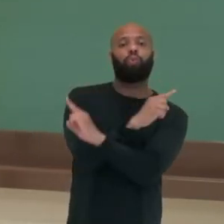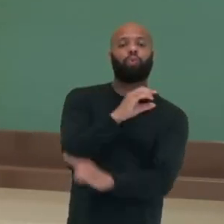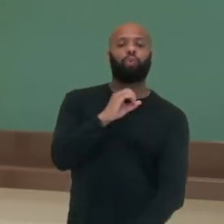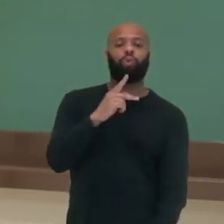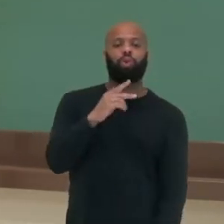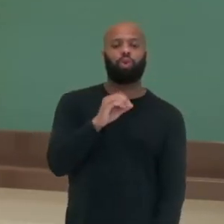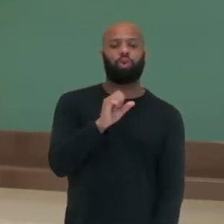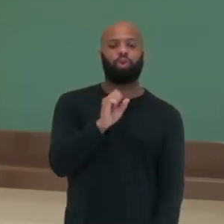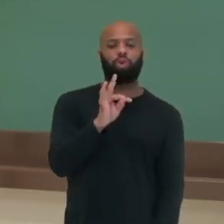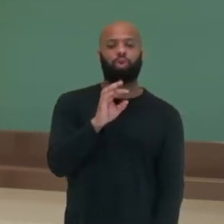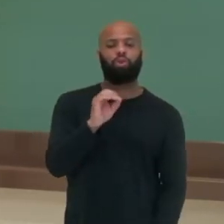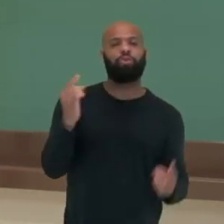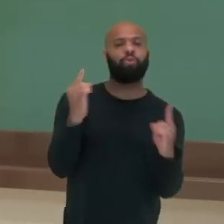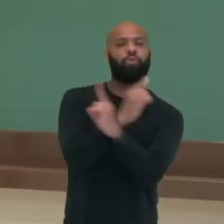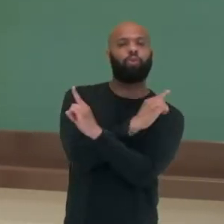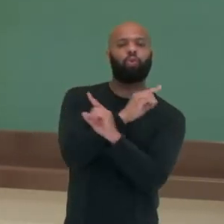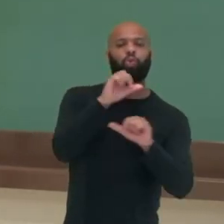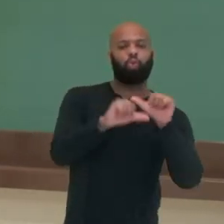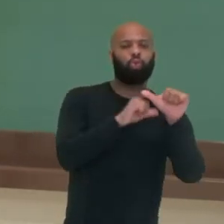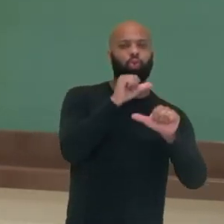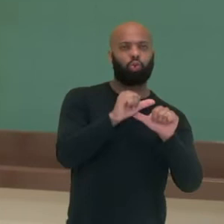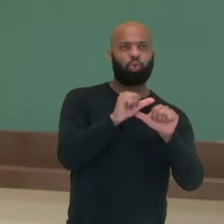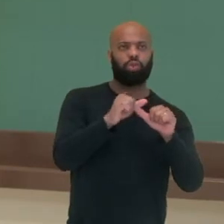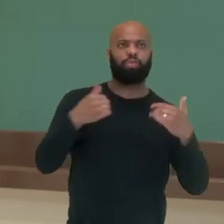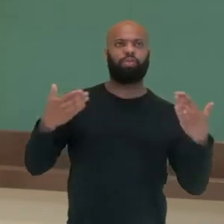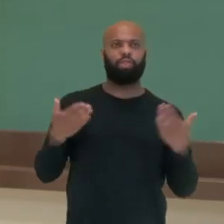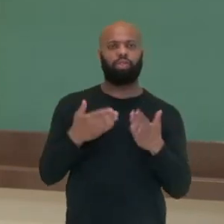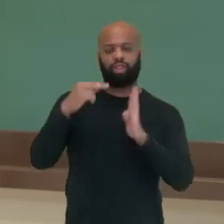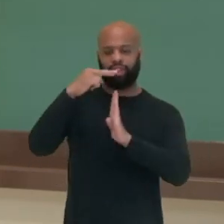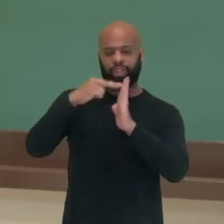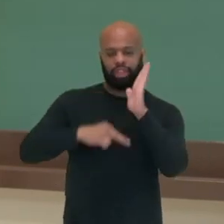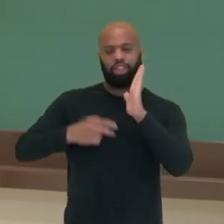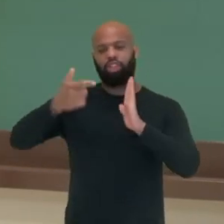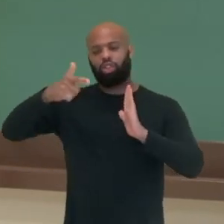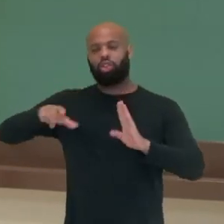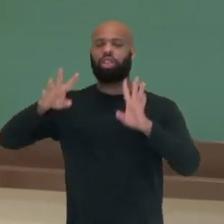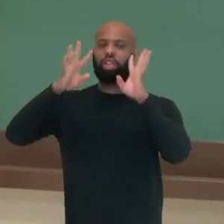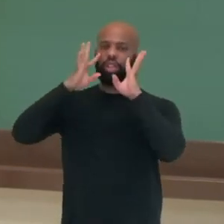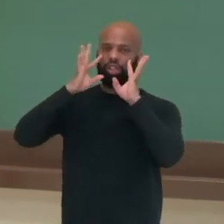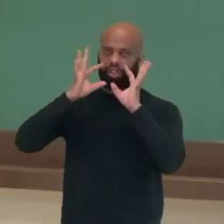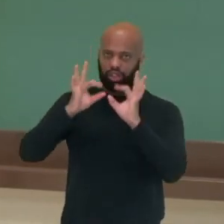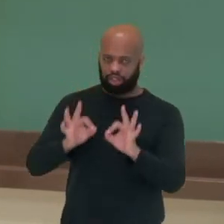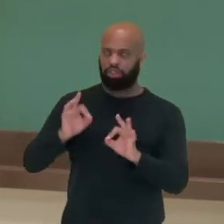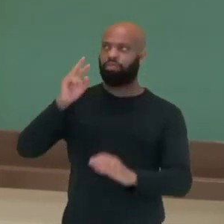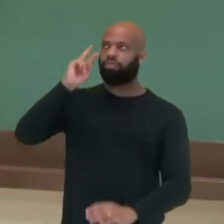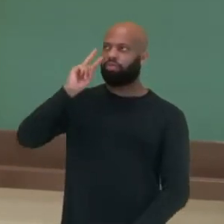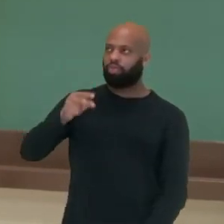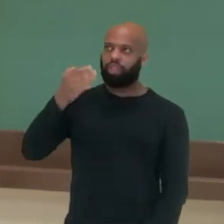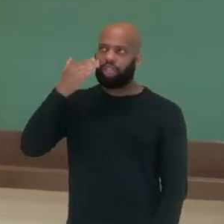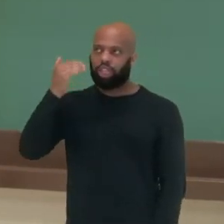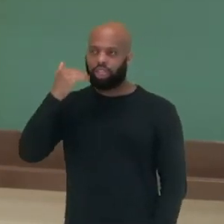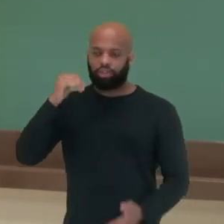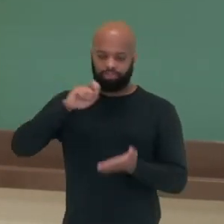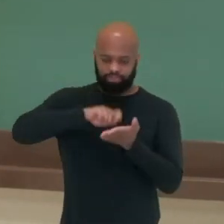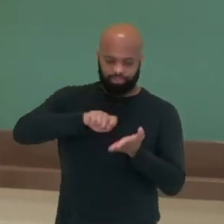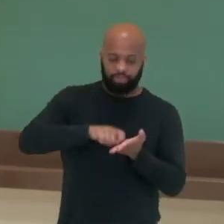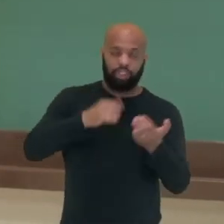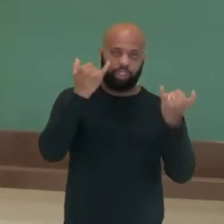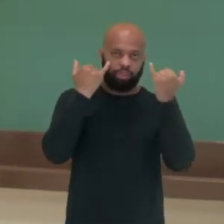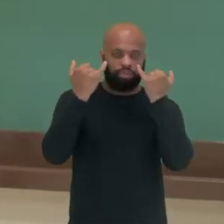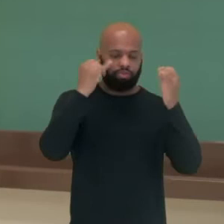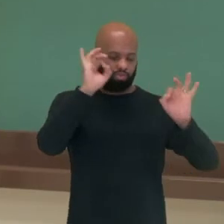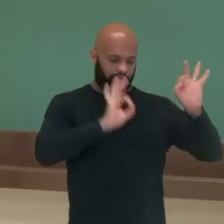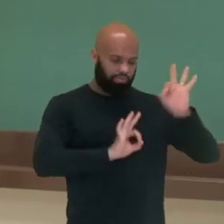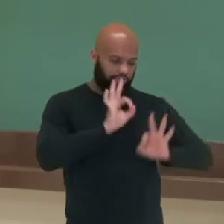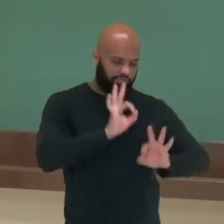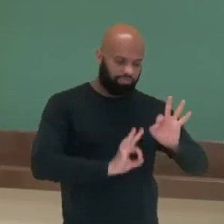tanto da parte real quanto da parte imaginária. Então, leiam e releiam o probleminha para montar o problema que